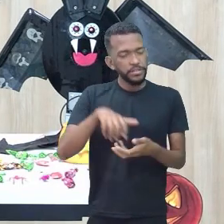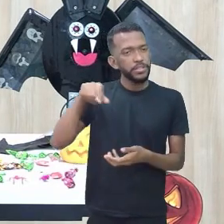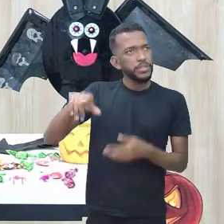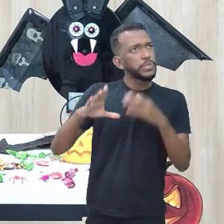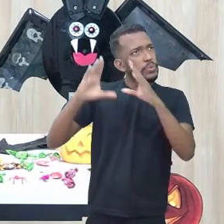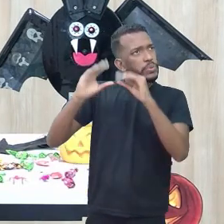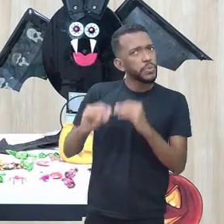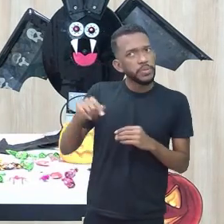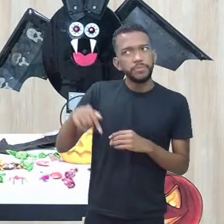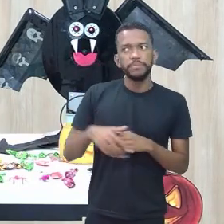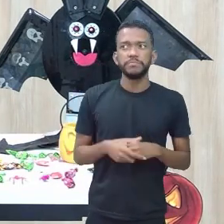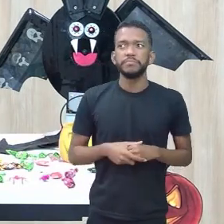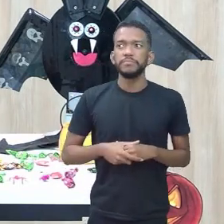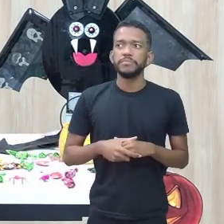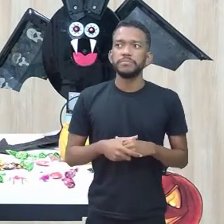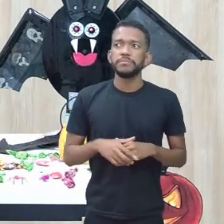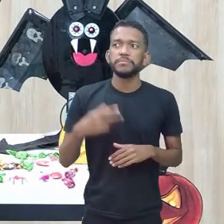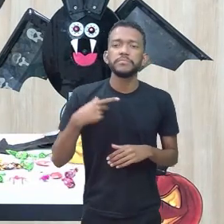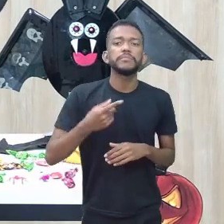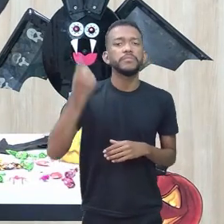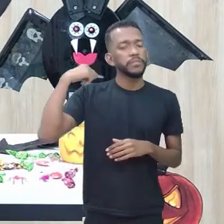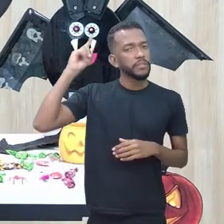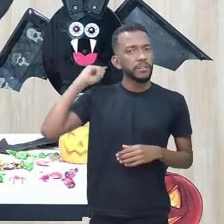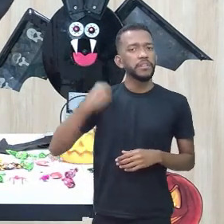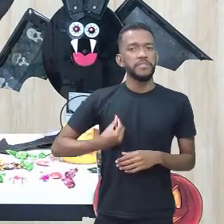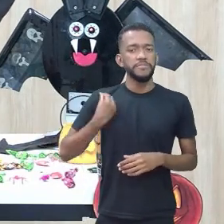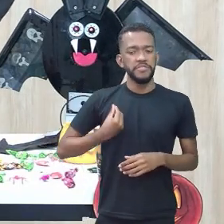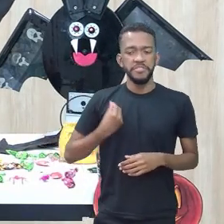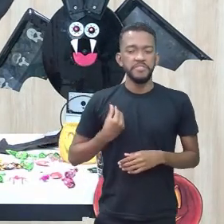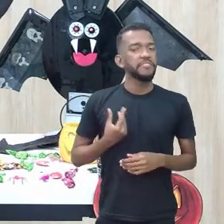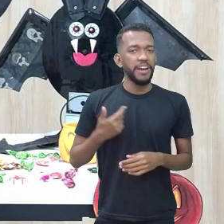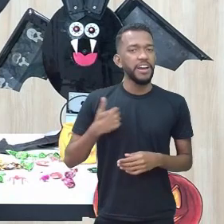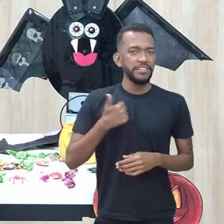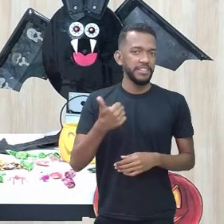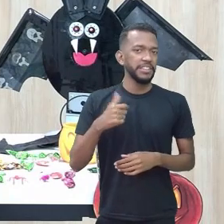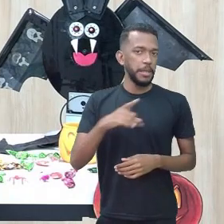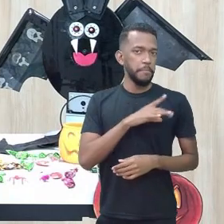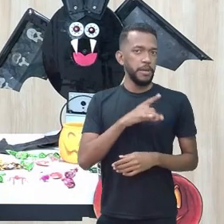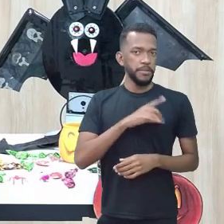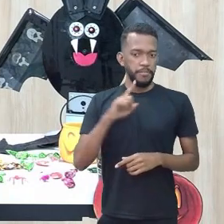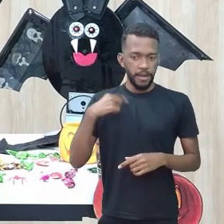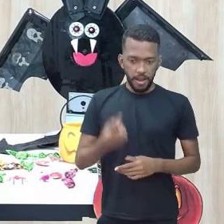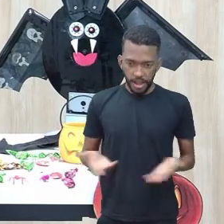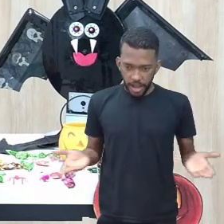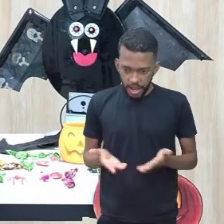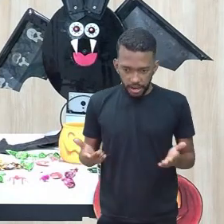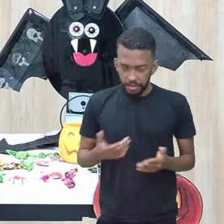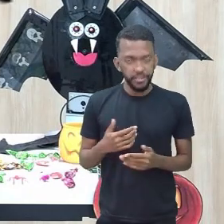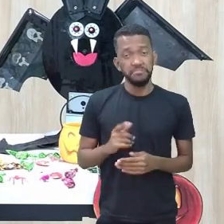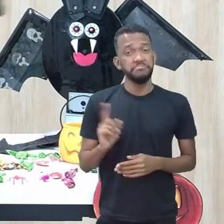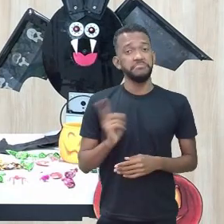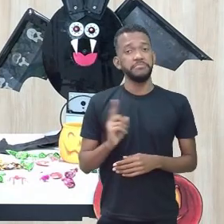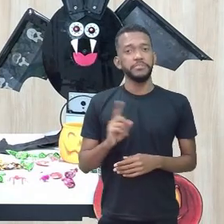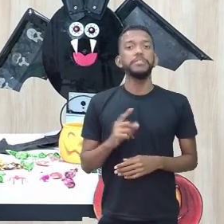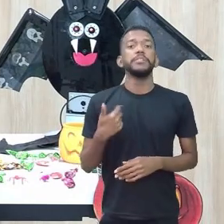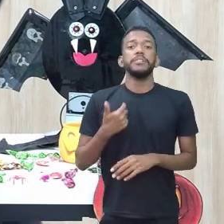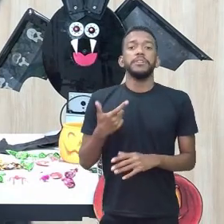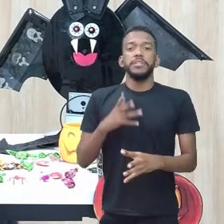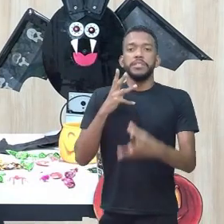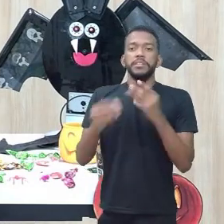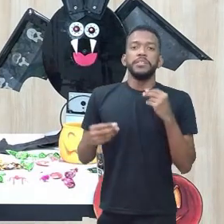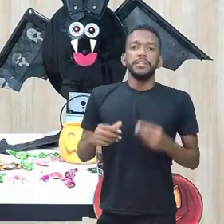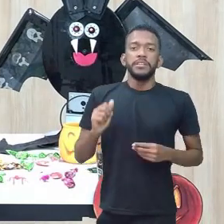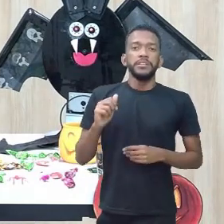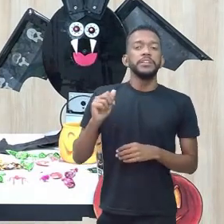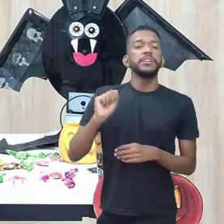não? Ela disse... quando eu era viva eu tinha medo, agora eu não tenho mais não. Eu acredito que não ficou uma criança ali, né? Até eu estou com medo de correr, o professor André